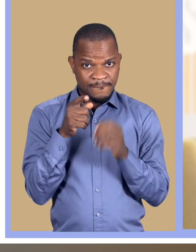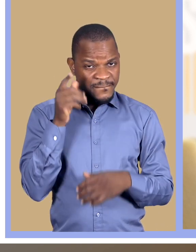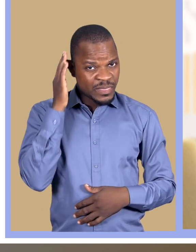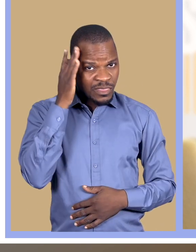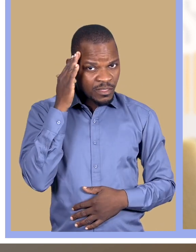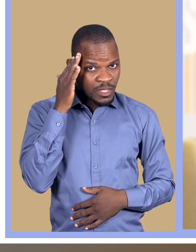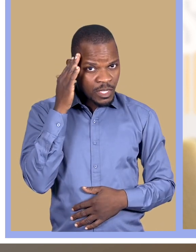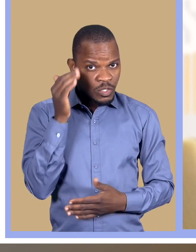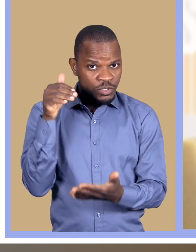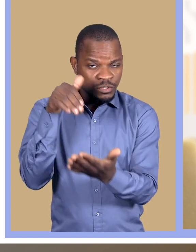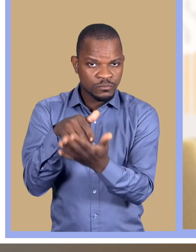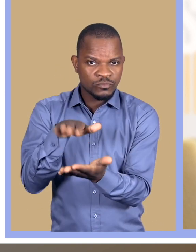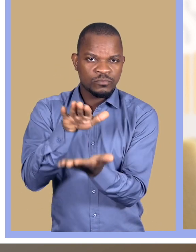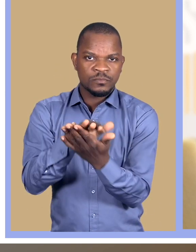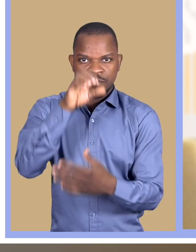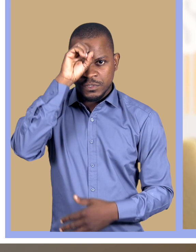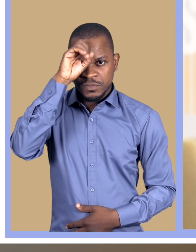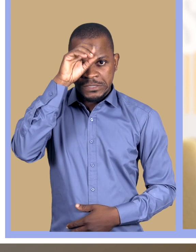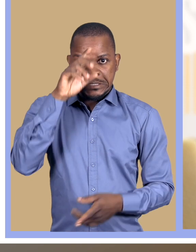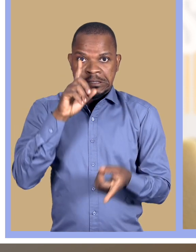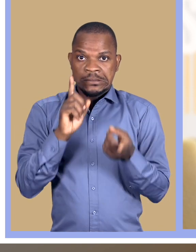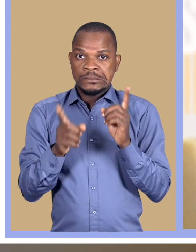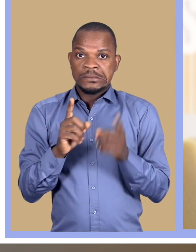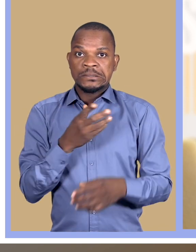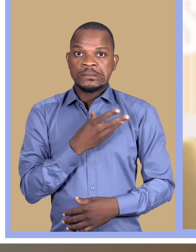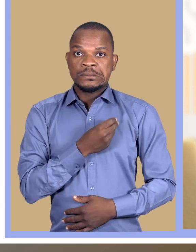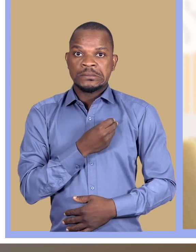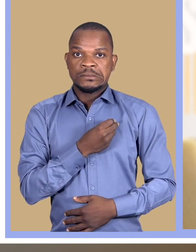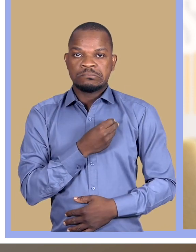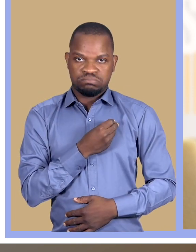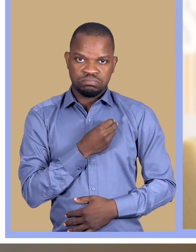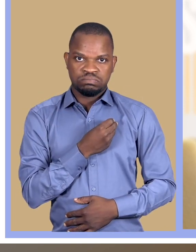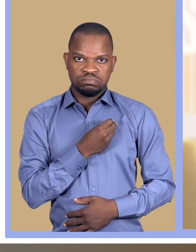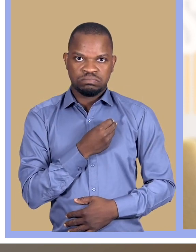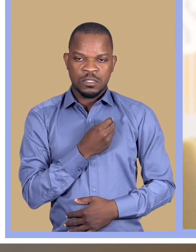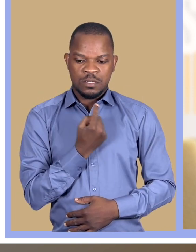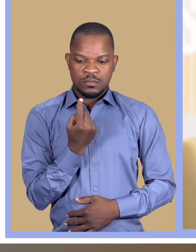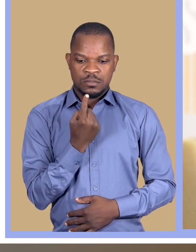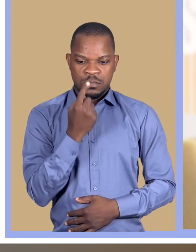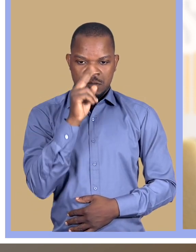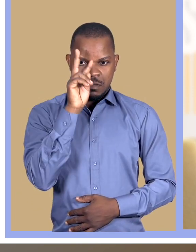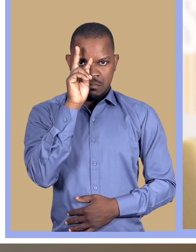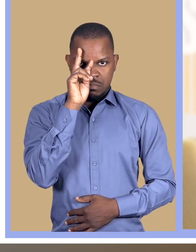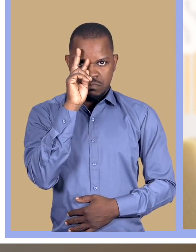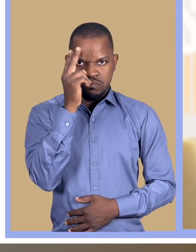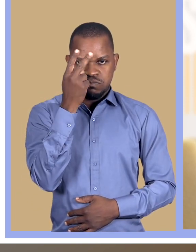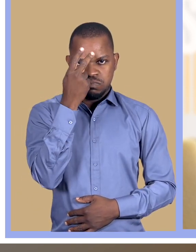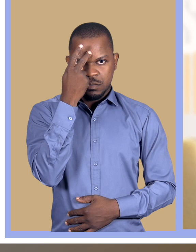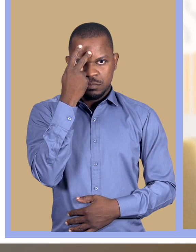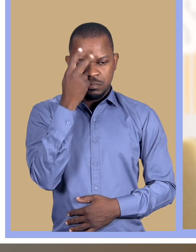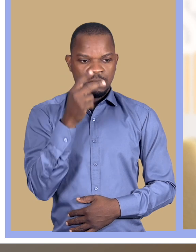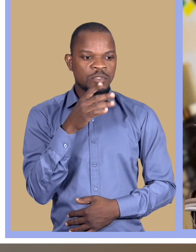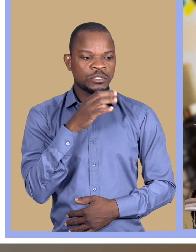África do Sul e que me vão penalizar porque estou a deitar o lixo, claramente que o teu instinto já vai te impedir de fazer